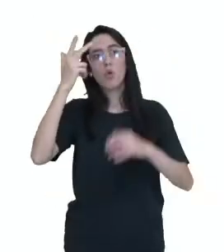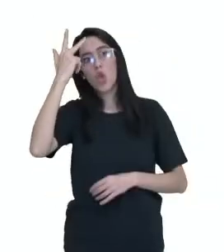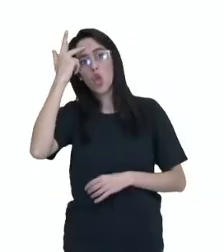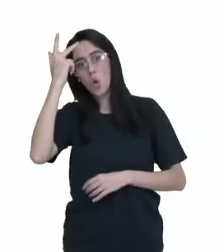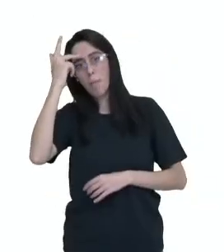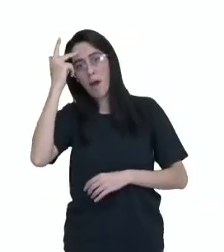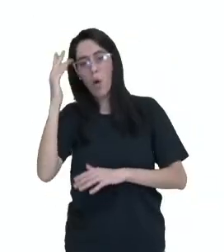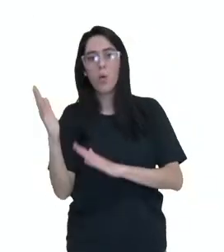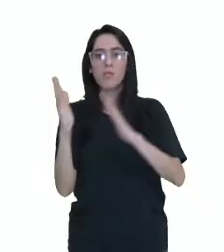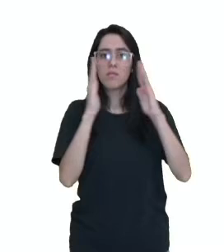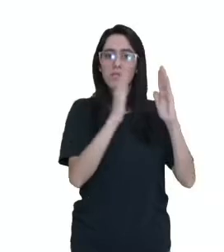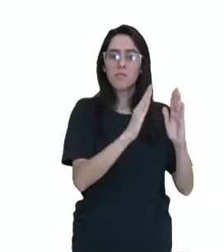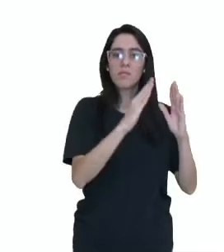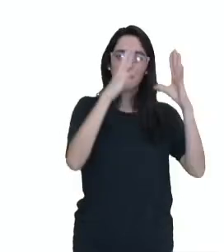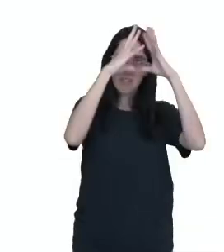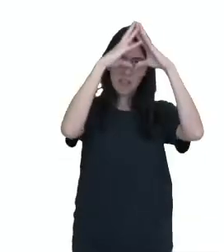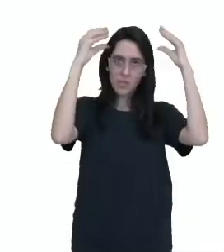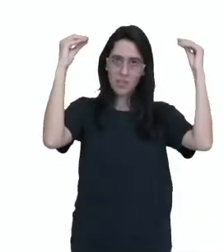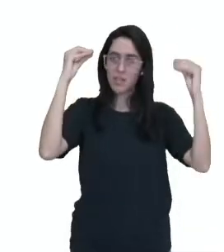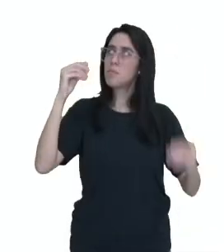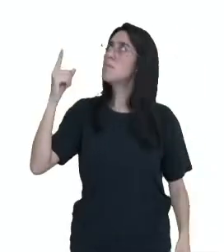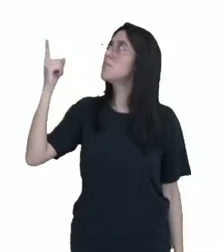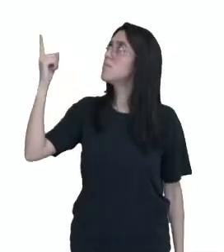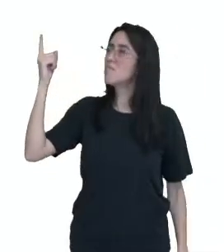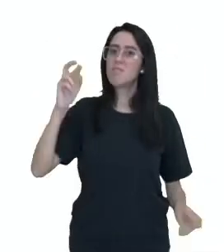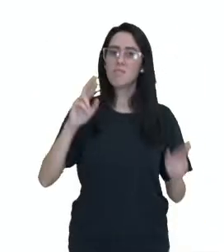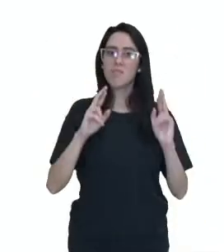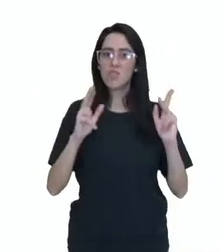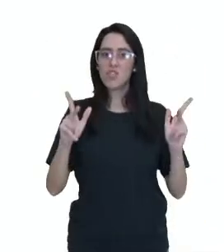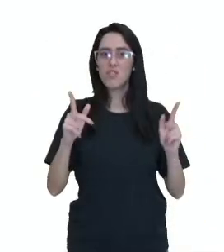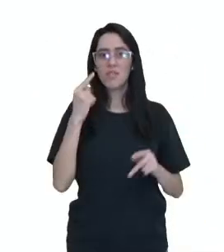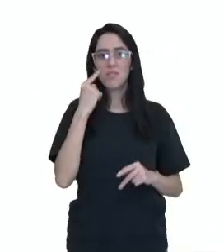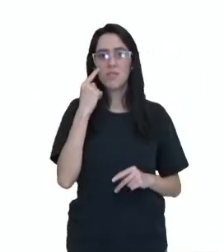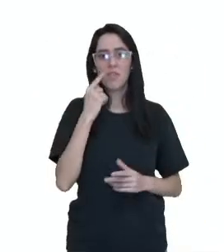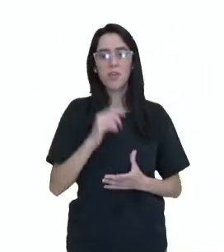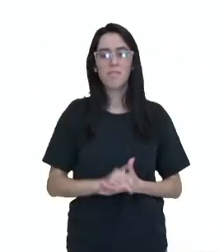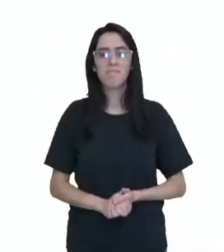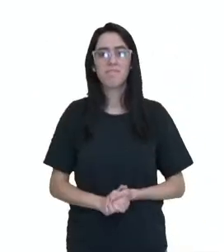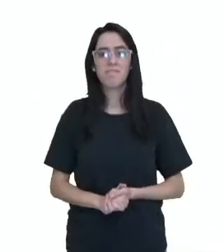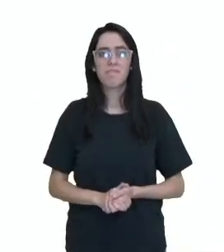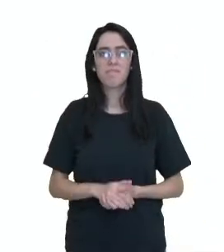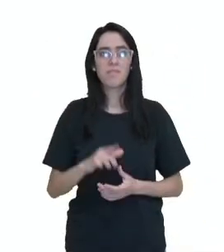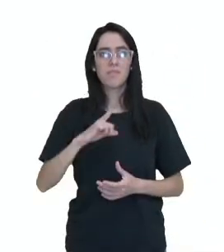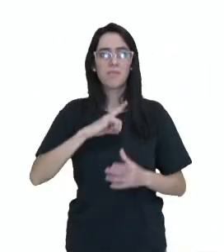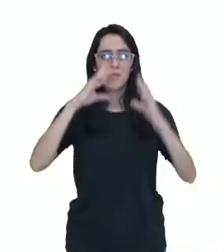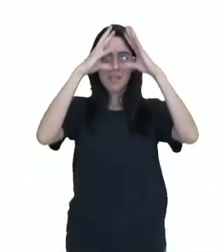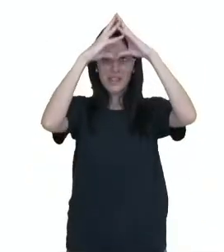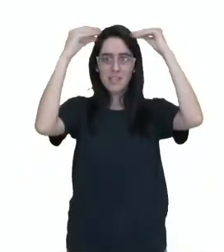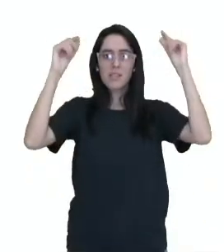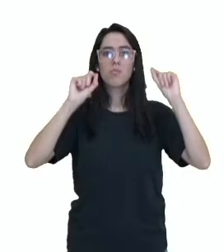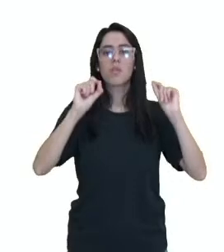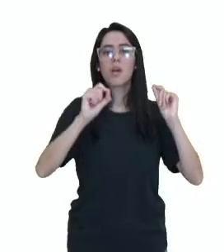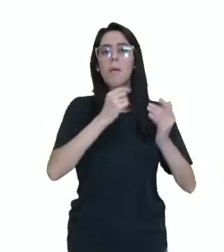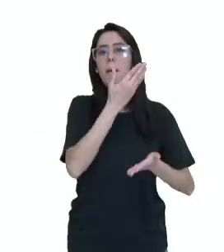um corte do cérebro de uma pessoa com Alzheimer. A diferença, né, como no Alzheimer ocorre a perda